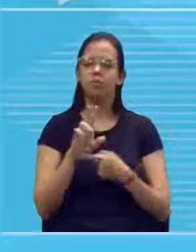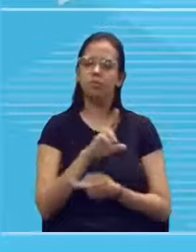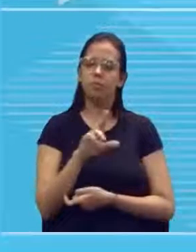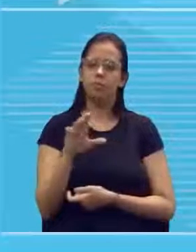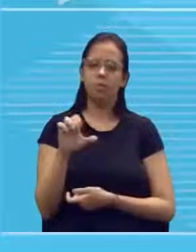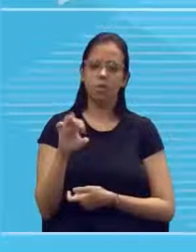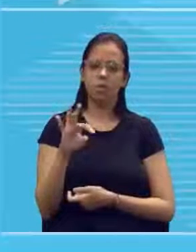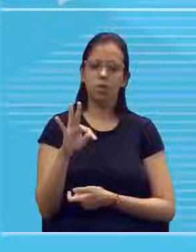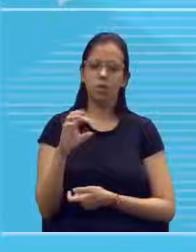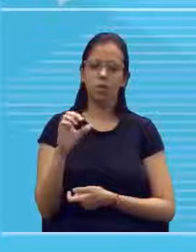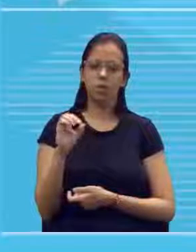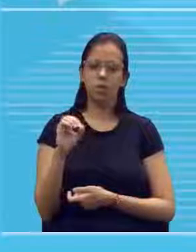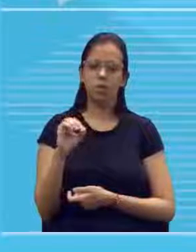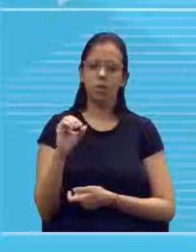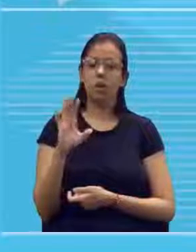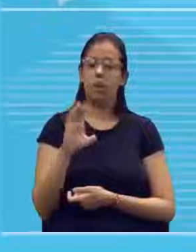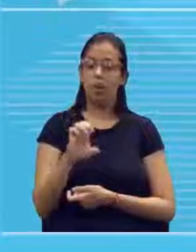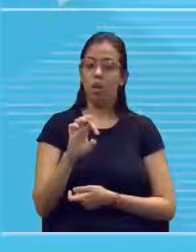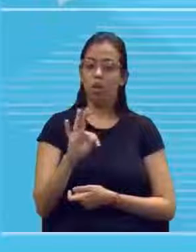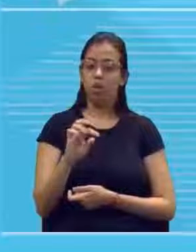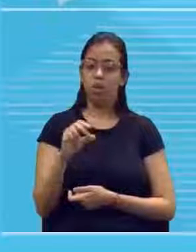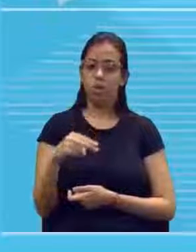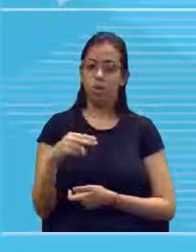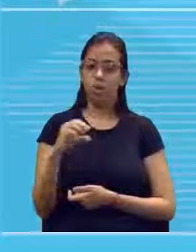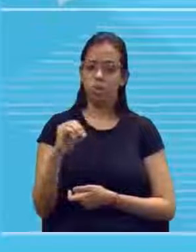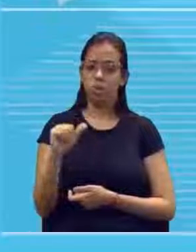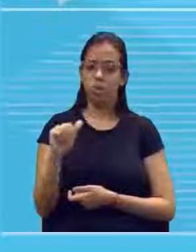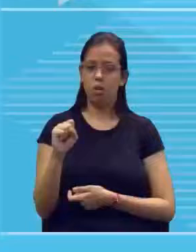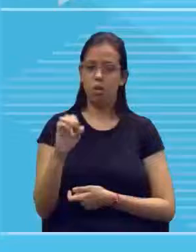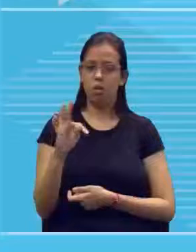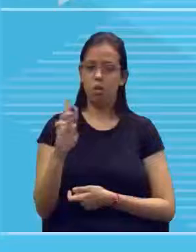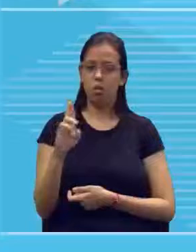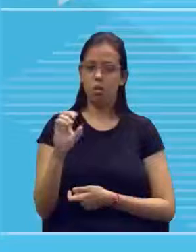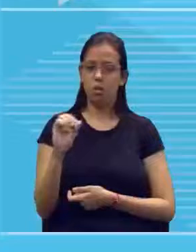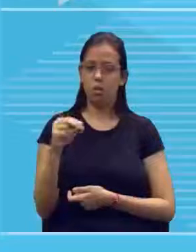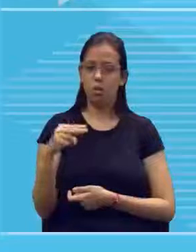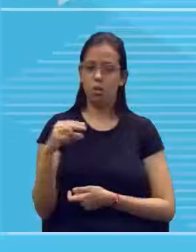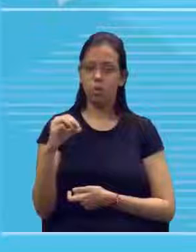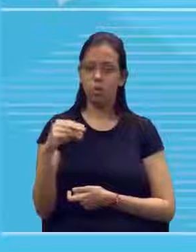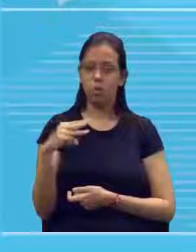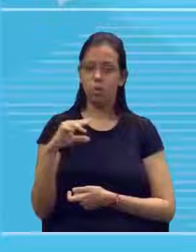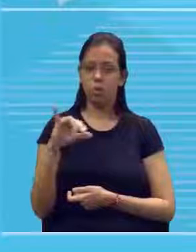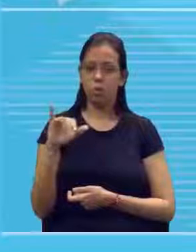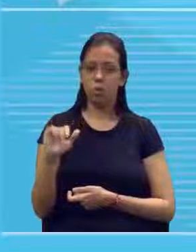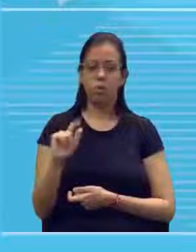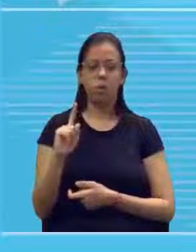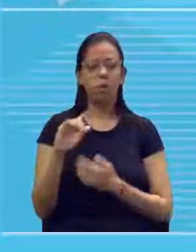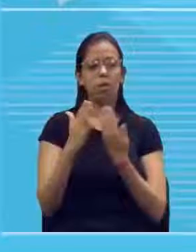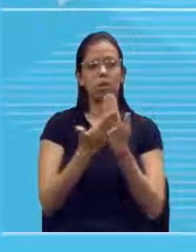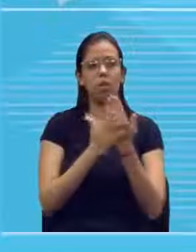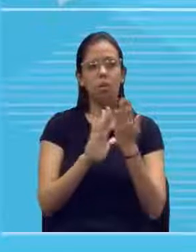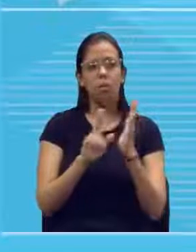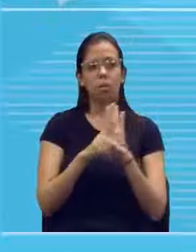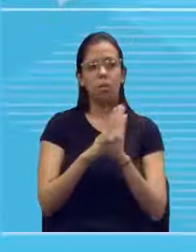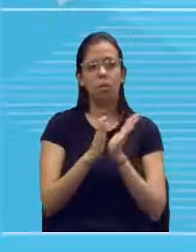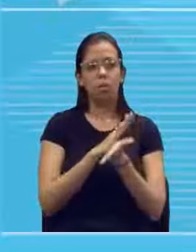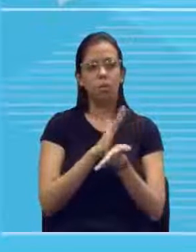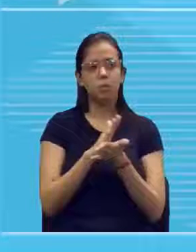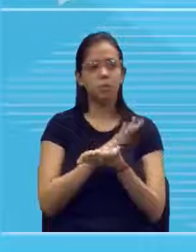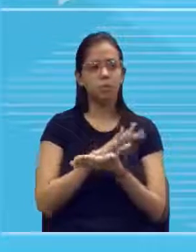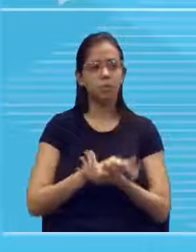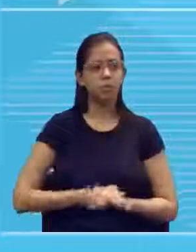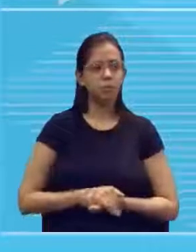de etnoastronomia Tá bom então essa que é a capa do livro